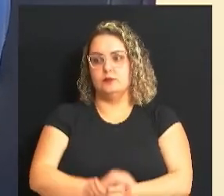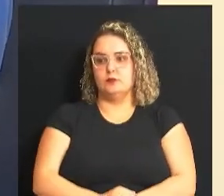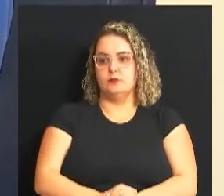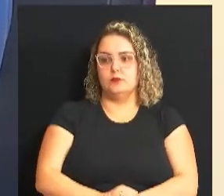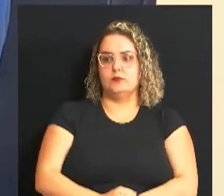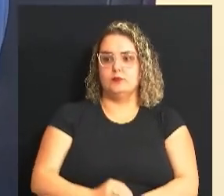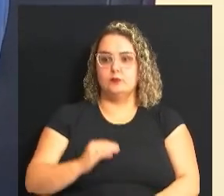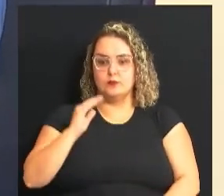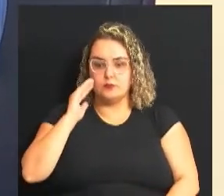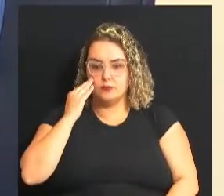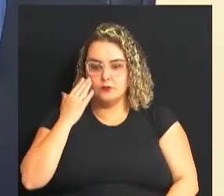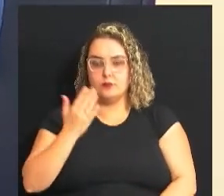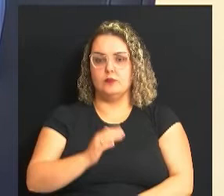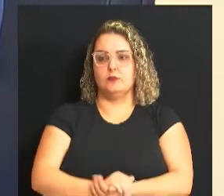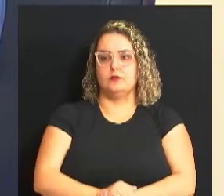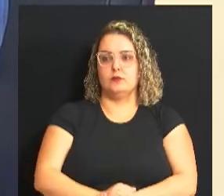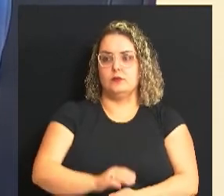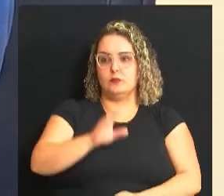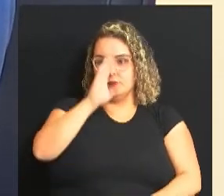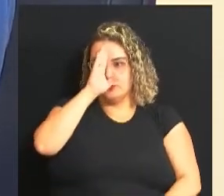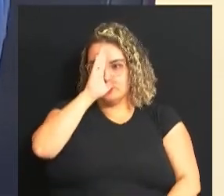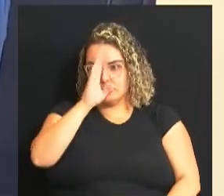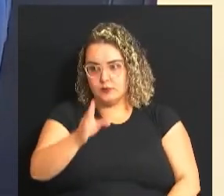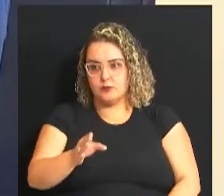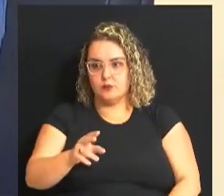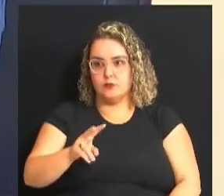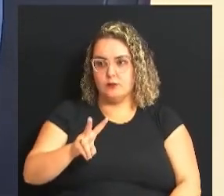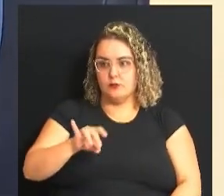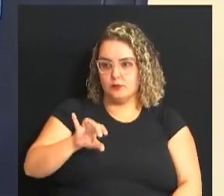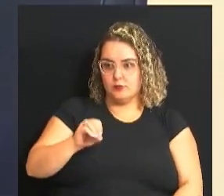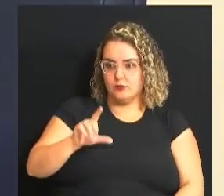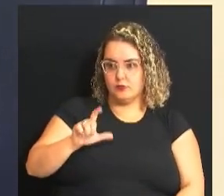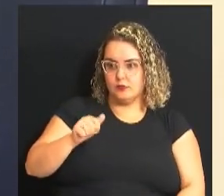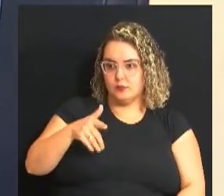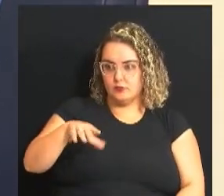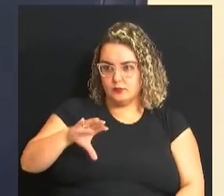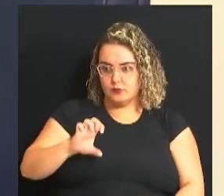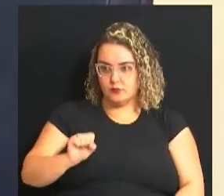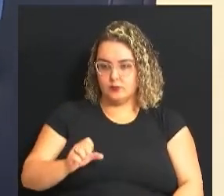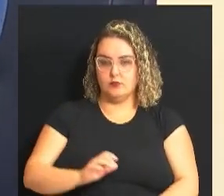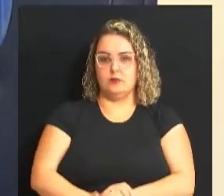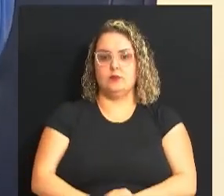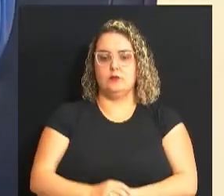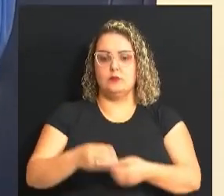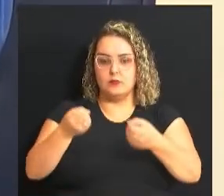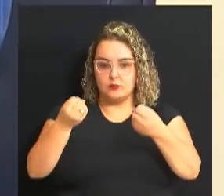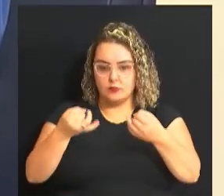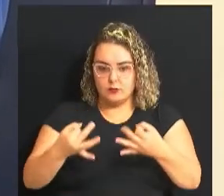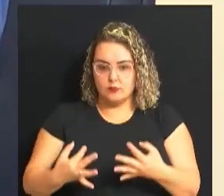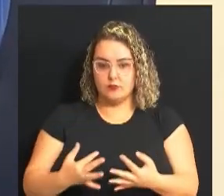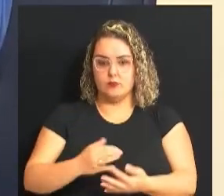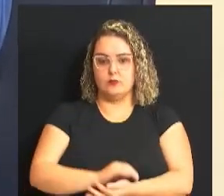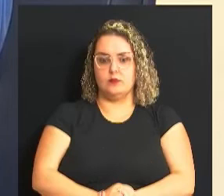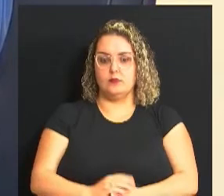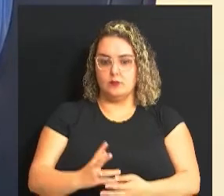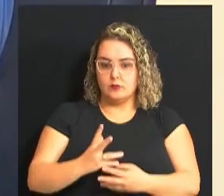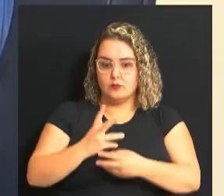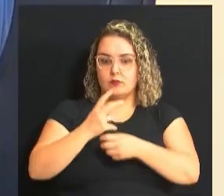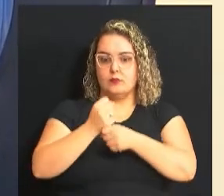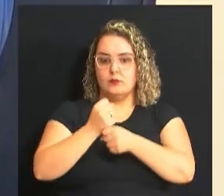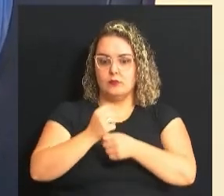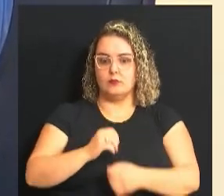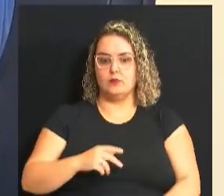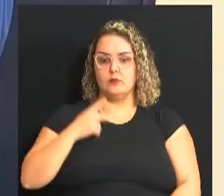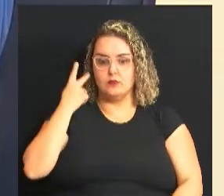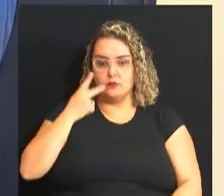identificação das principais violações, um mapeamento, até para orientar e fortalecer as políticas